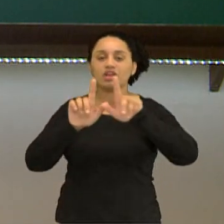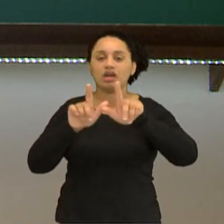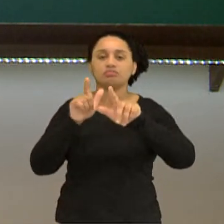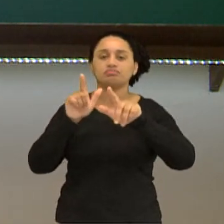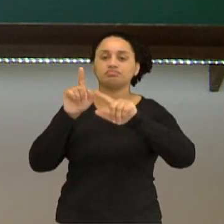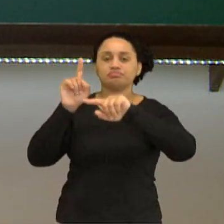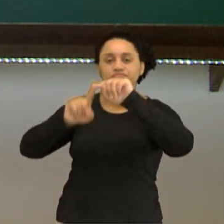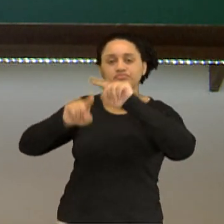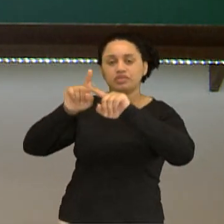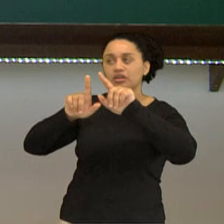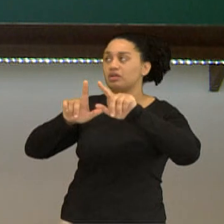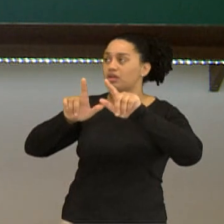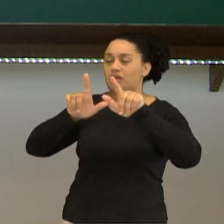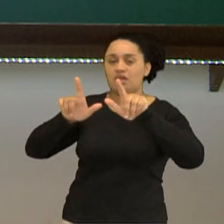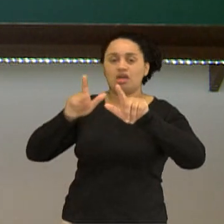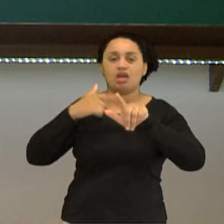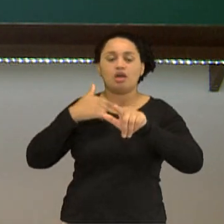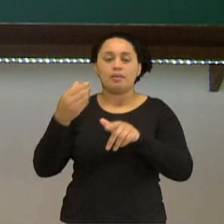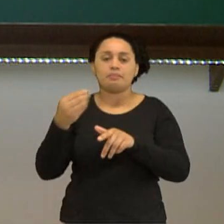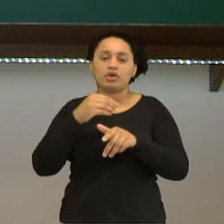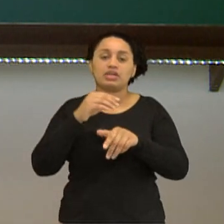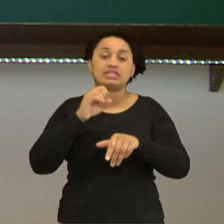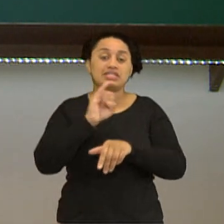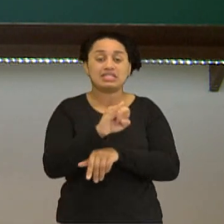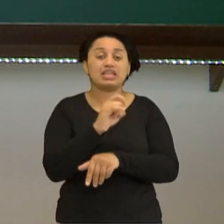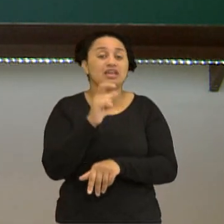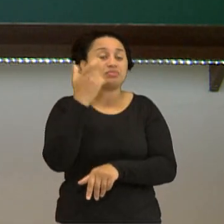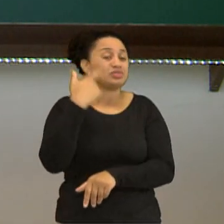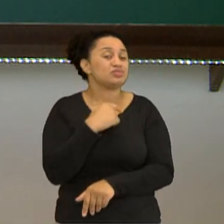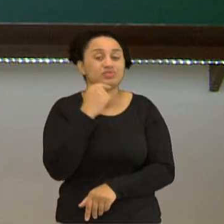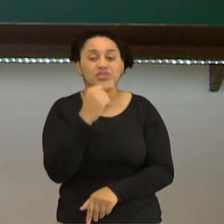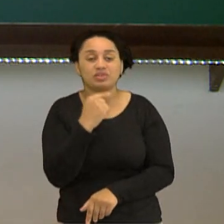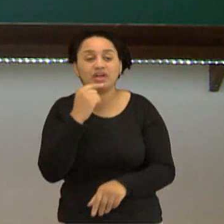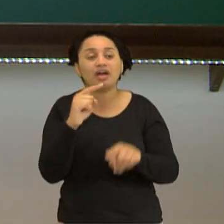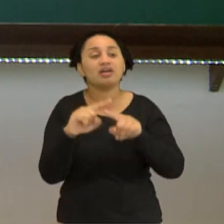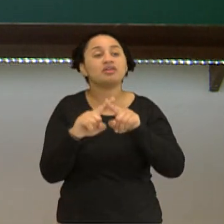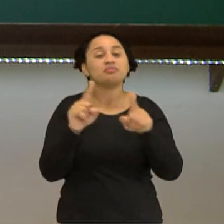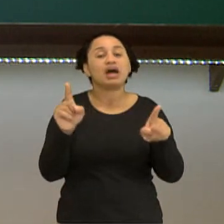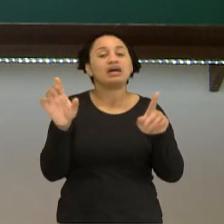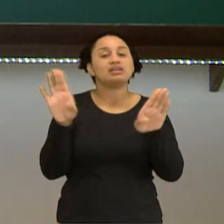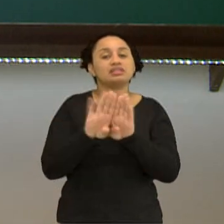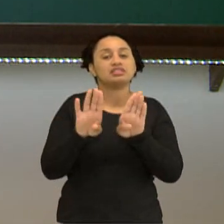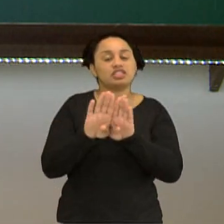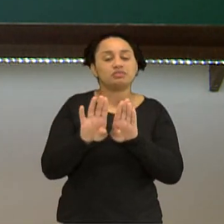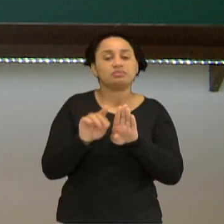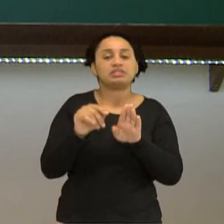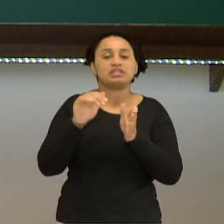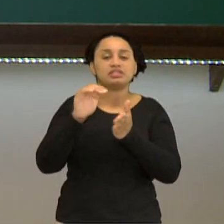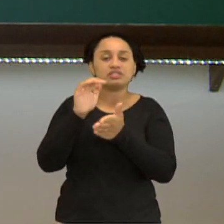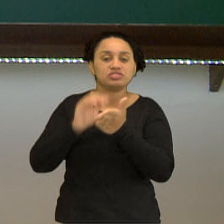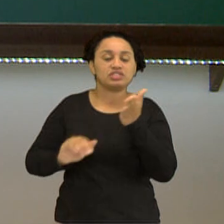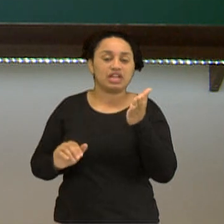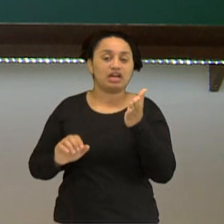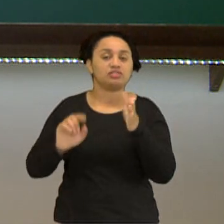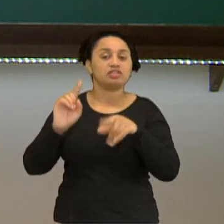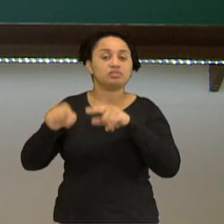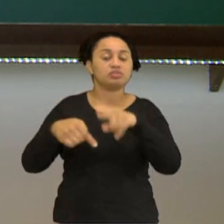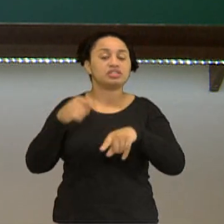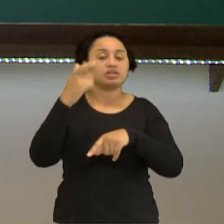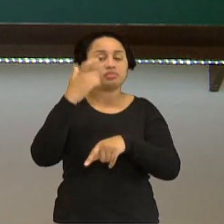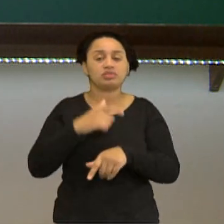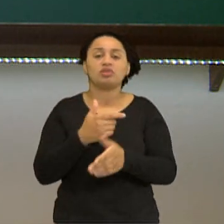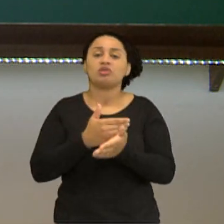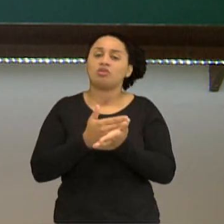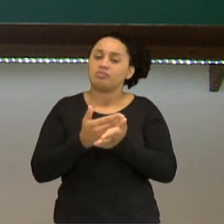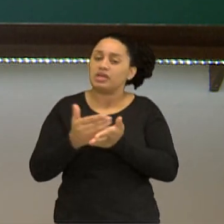Esse aparelho ele é colocado na pessoa só nessas ocasiões, mas ele também deve ser retirado assim que a pessoa comece a